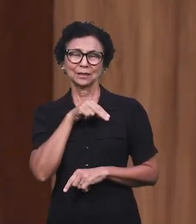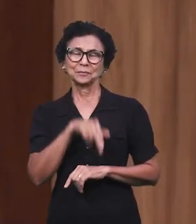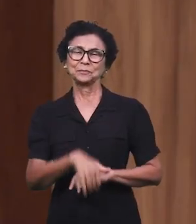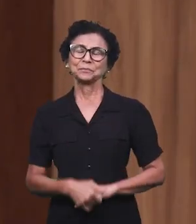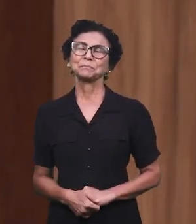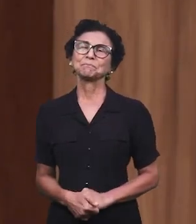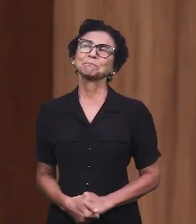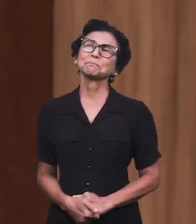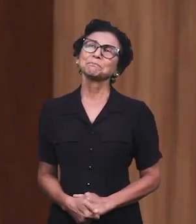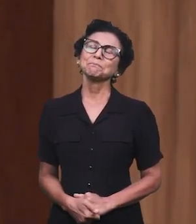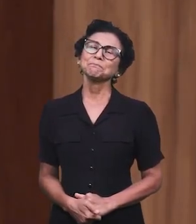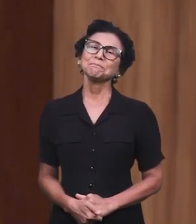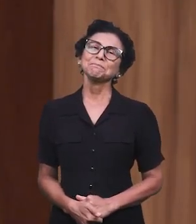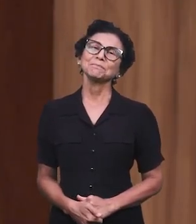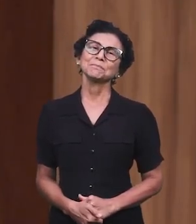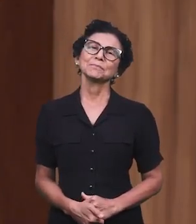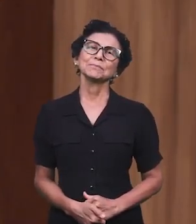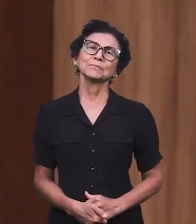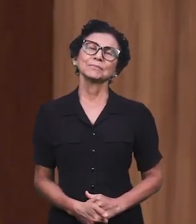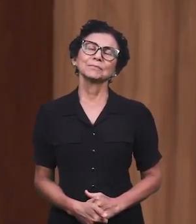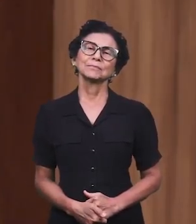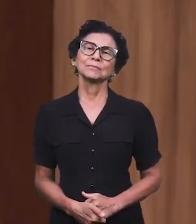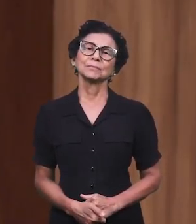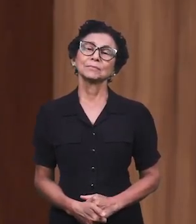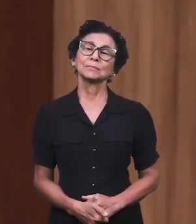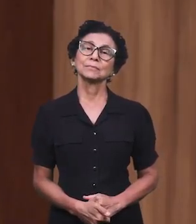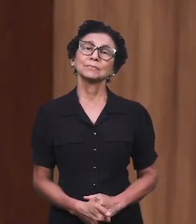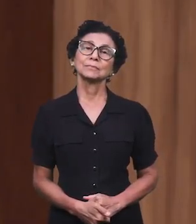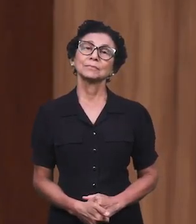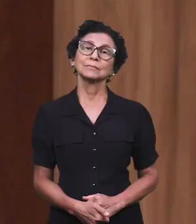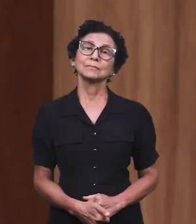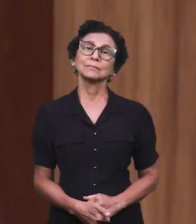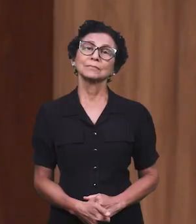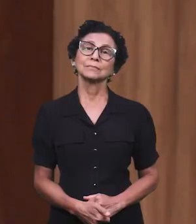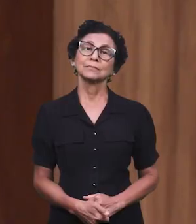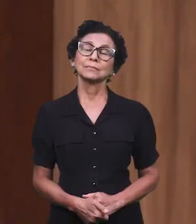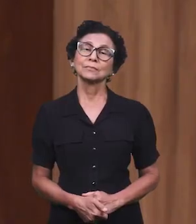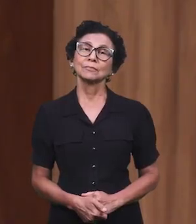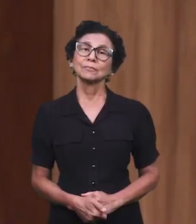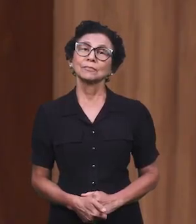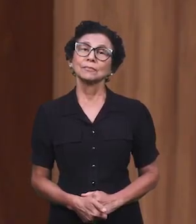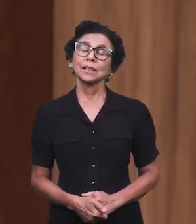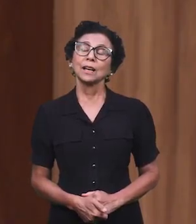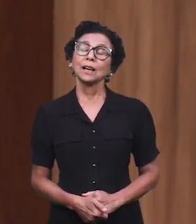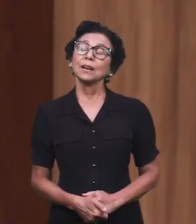e eu brinco muito com ela assim, lembra que você teve sogra.